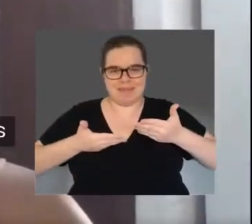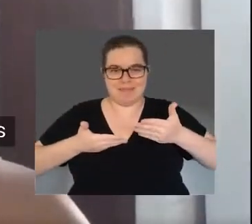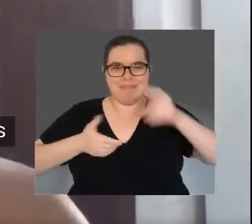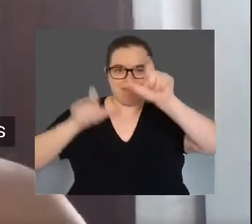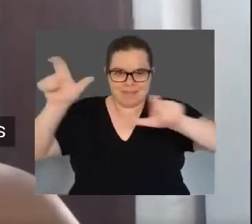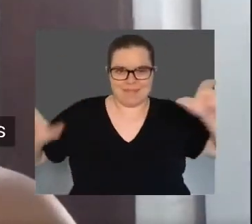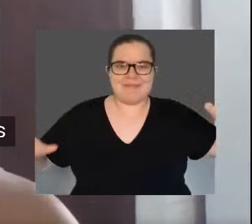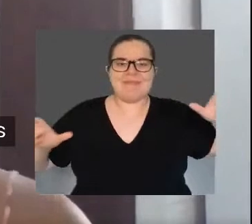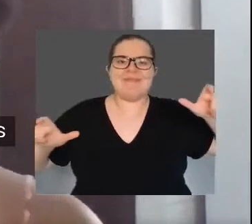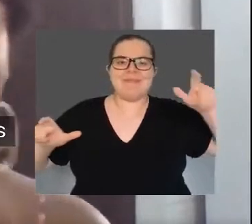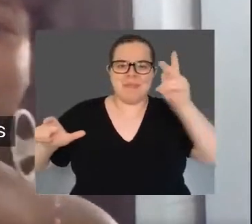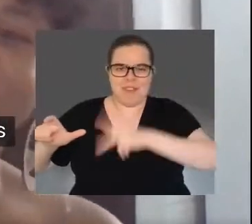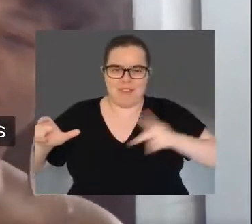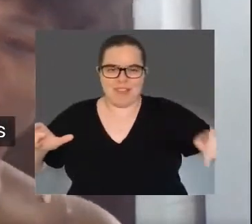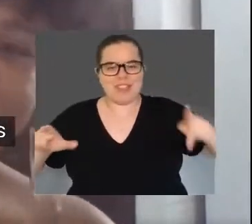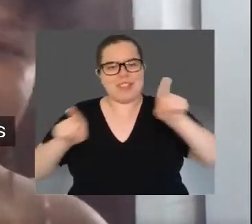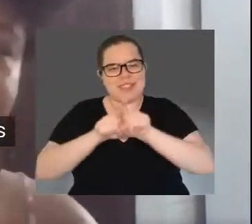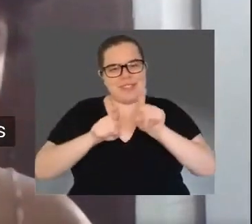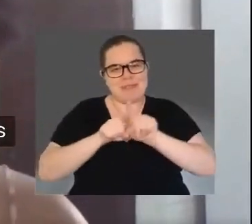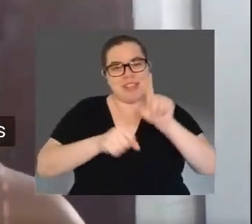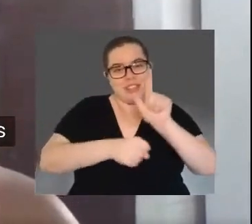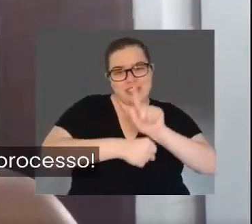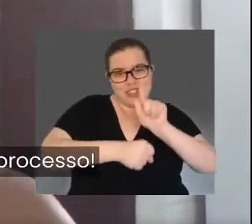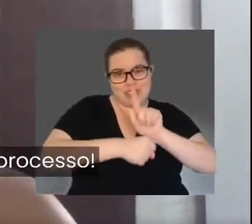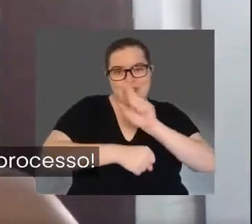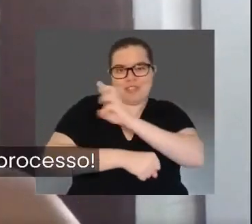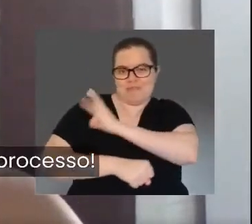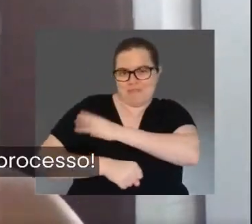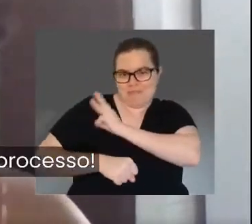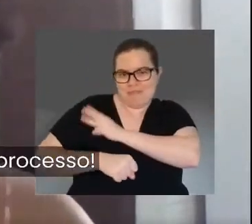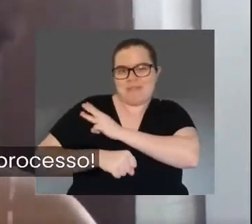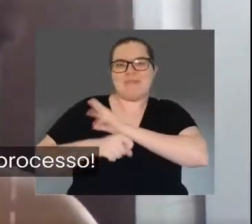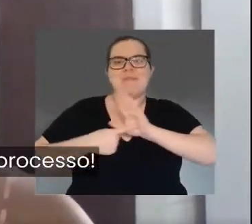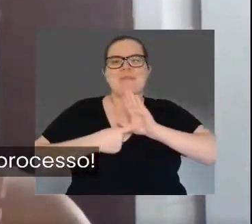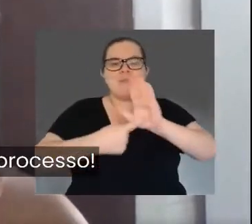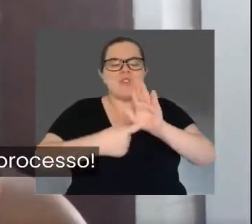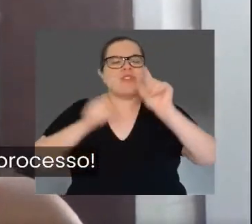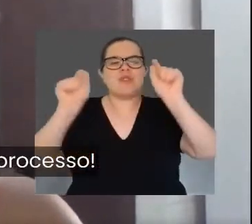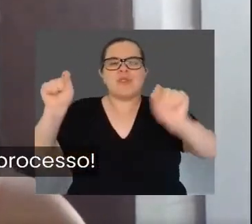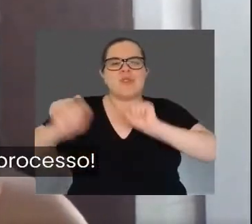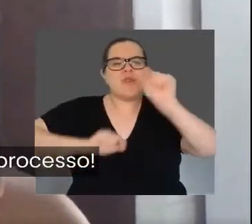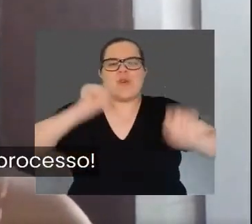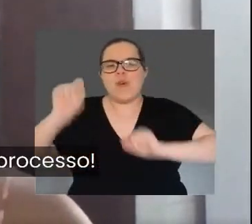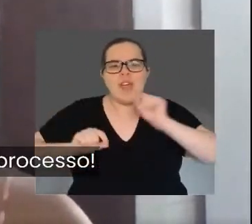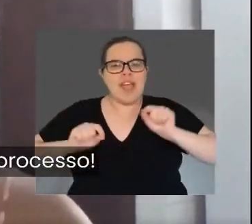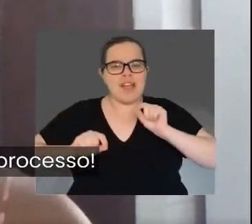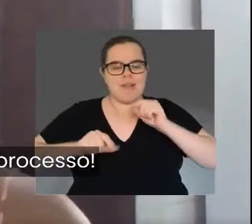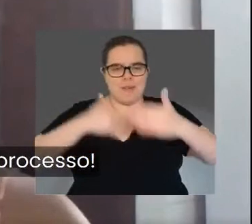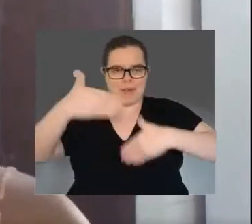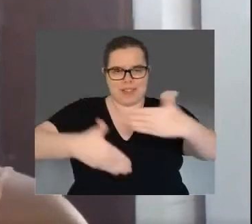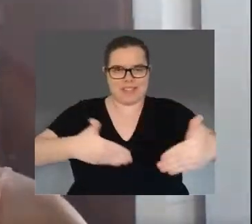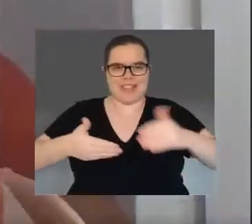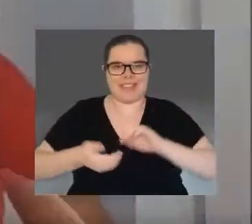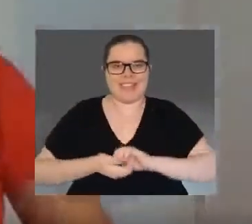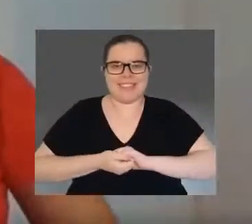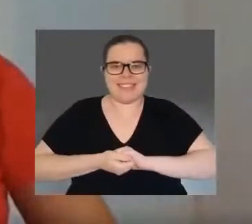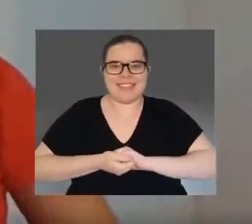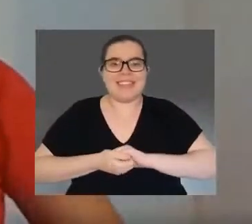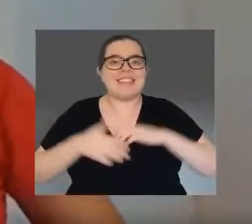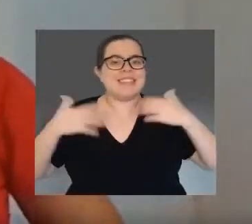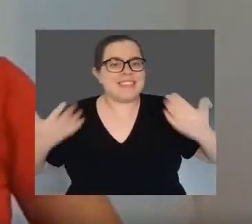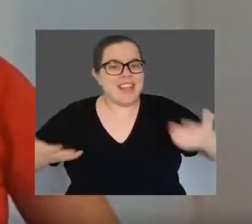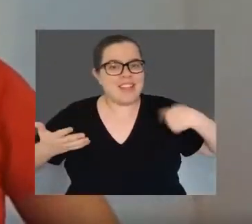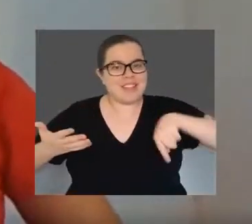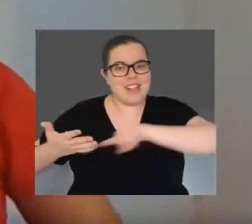mentoras, né, técnicas e gestoras para poder contar um pouco para vocês como que foi esse processo.